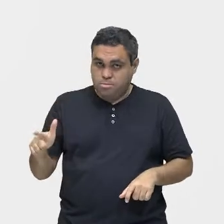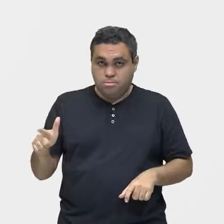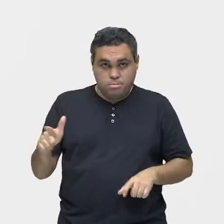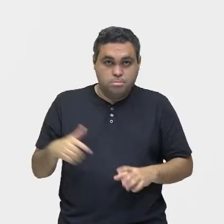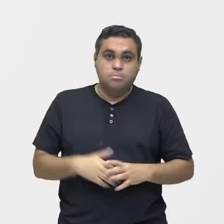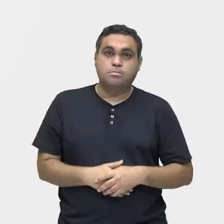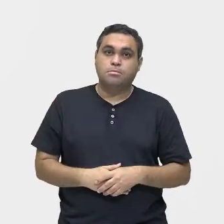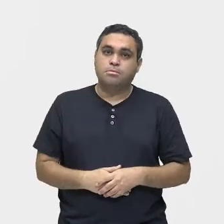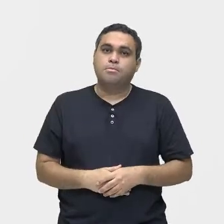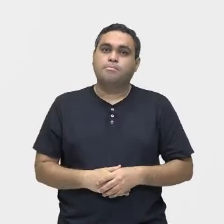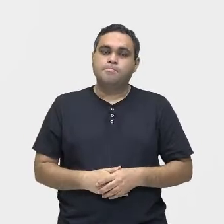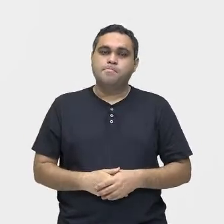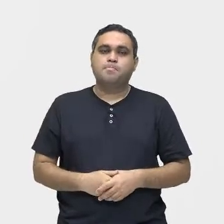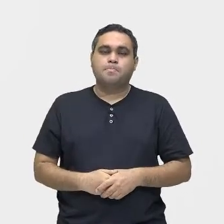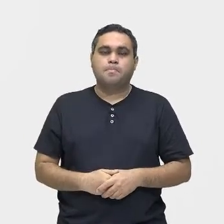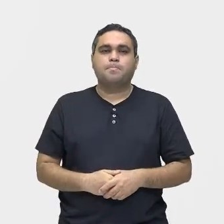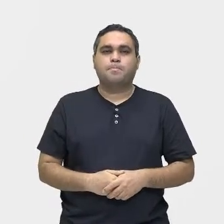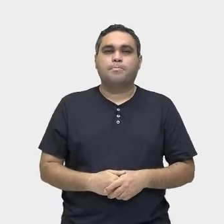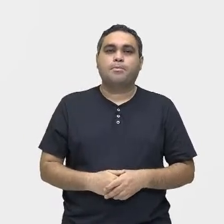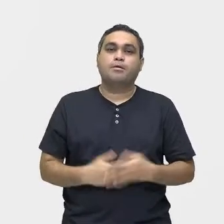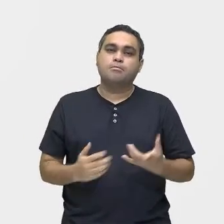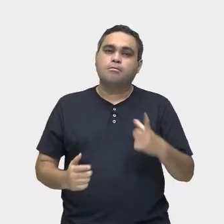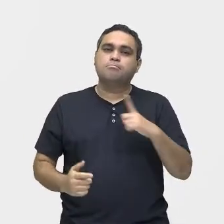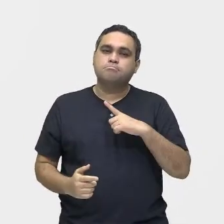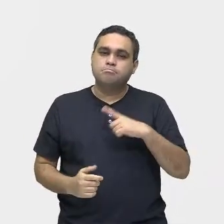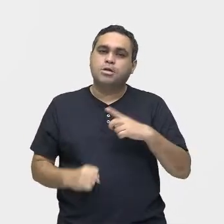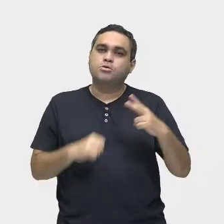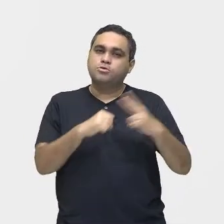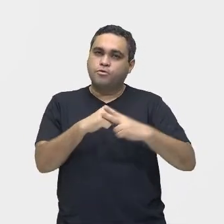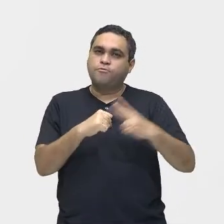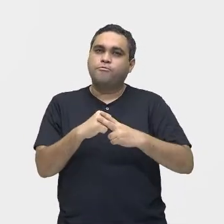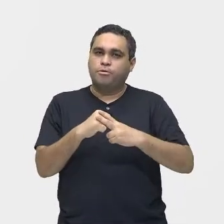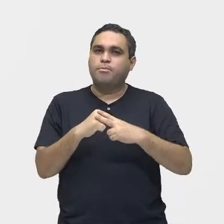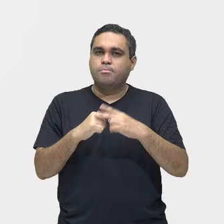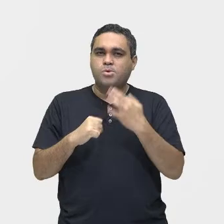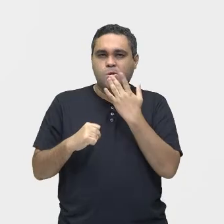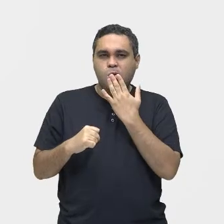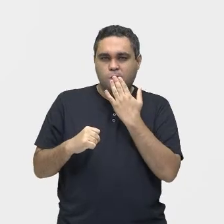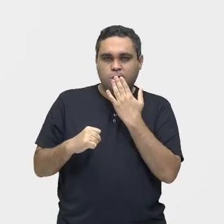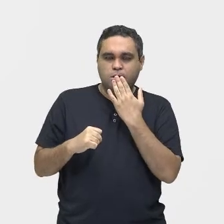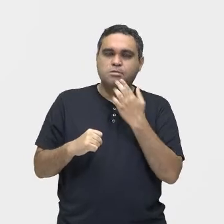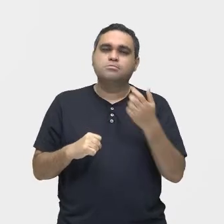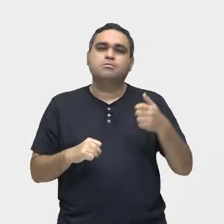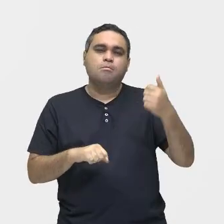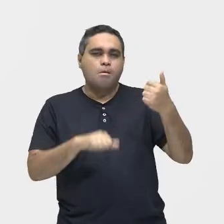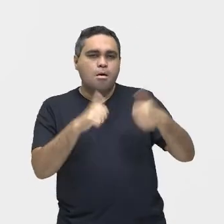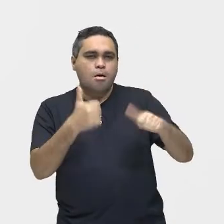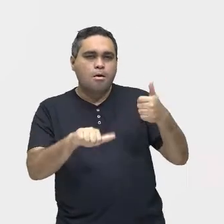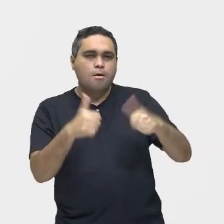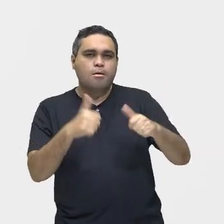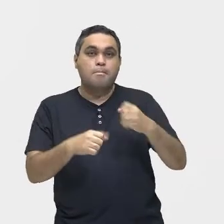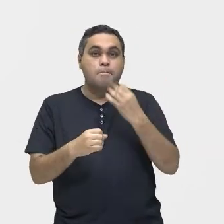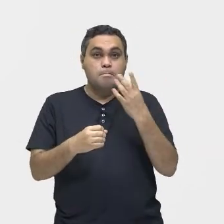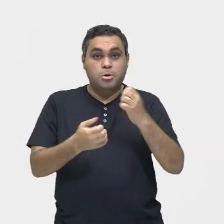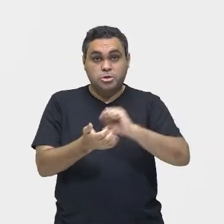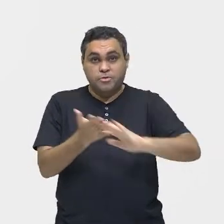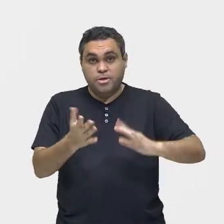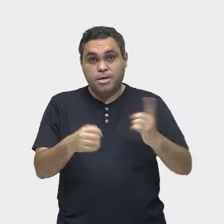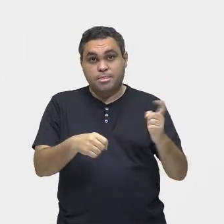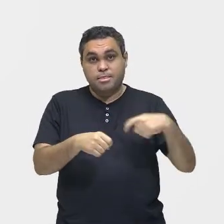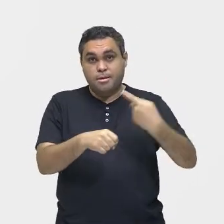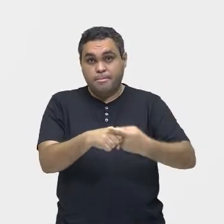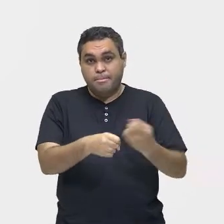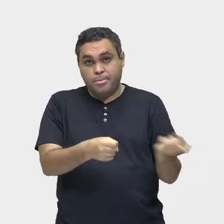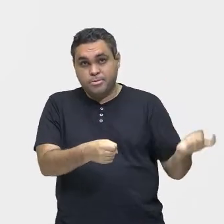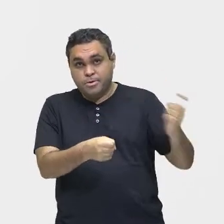não possui sujeito. Nós temos aí os verbos destacados, você vai examinar. Bom trabalho, eu retorno já já. Dá tempo